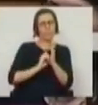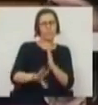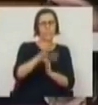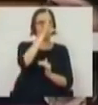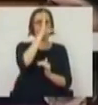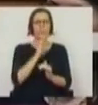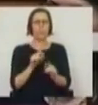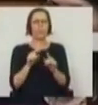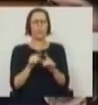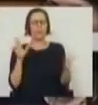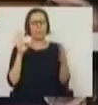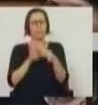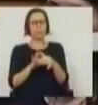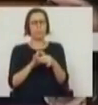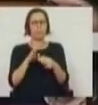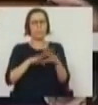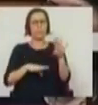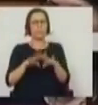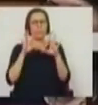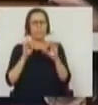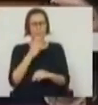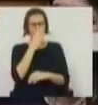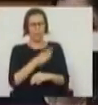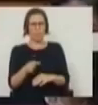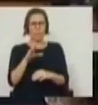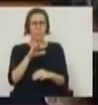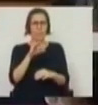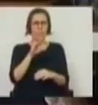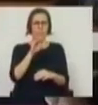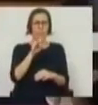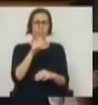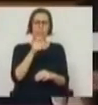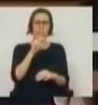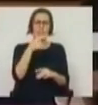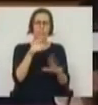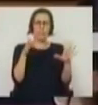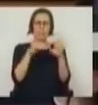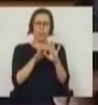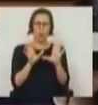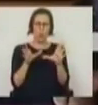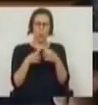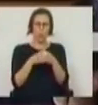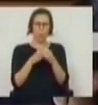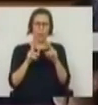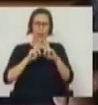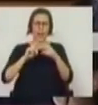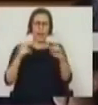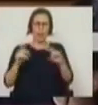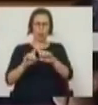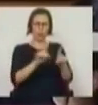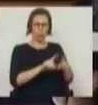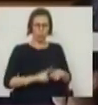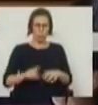do Governo sobre a concretização da aplicação do PART para as comunidades intermunicipais e